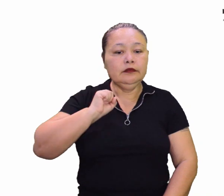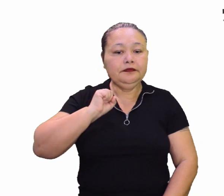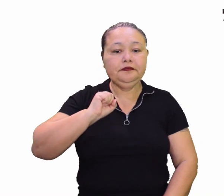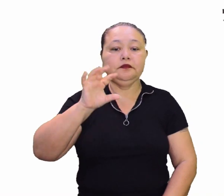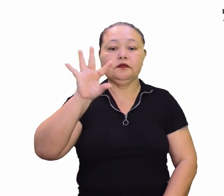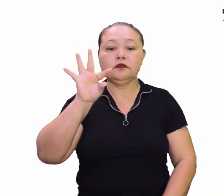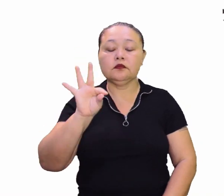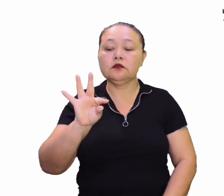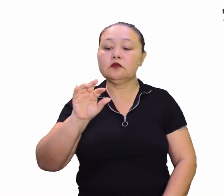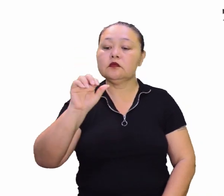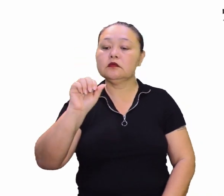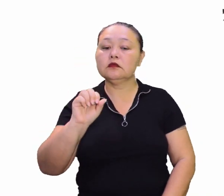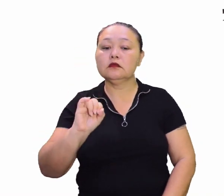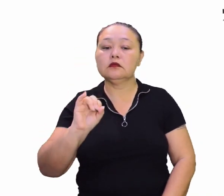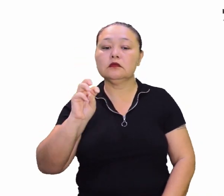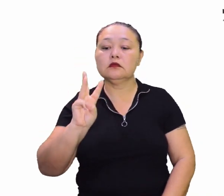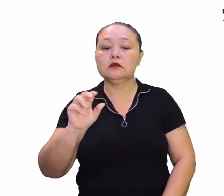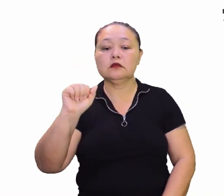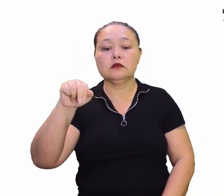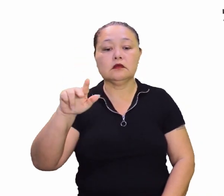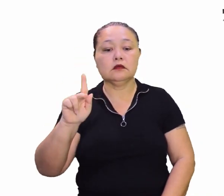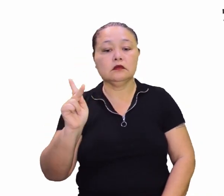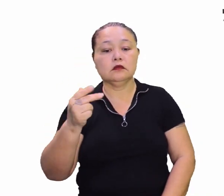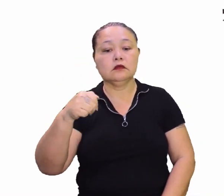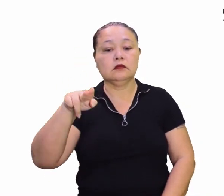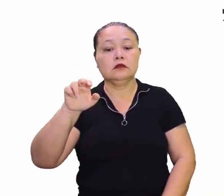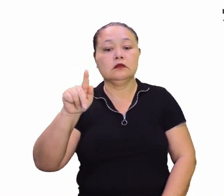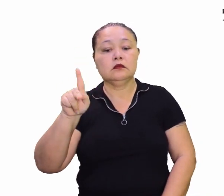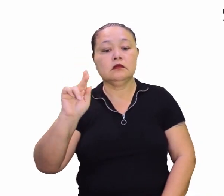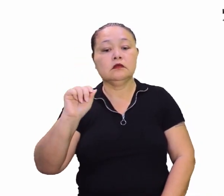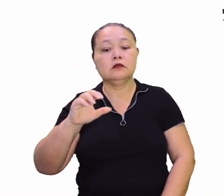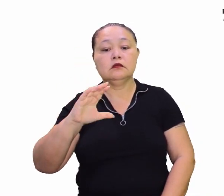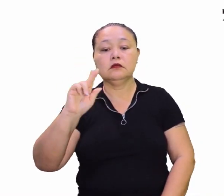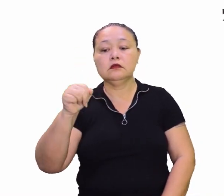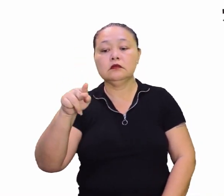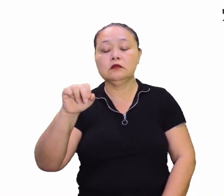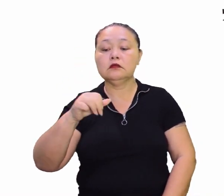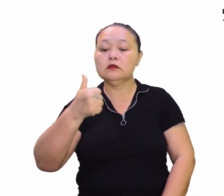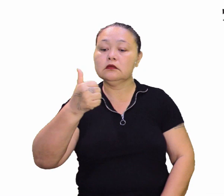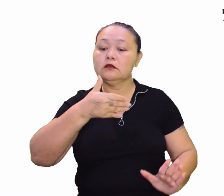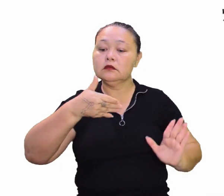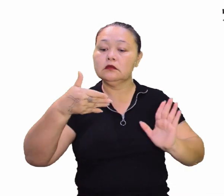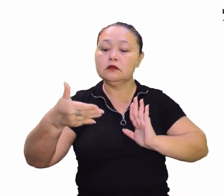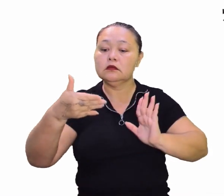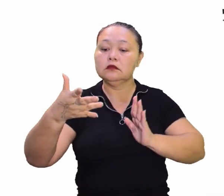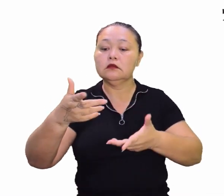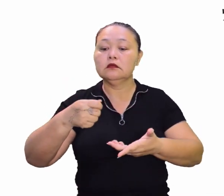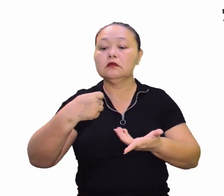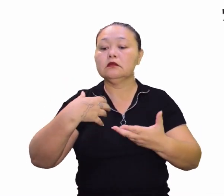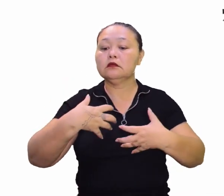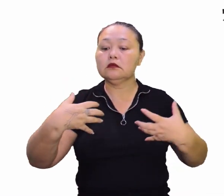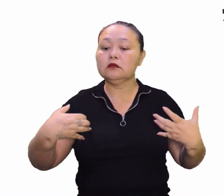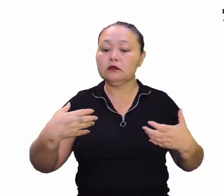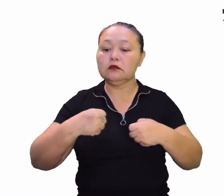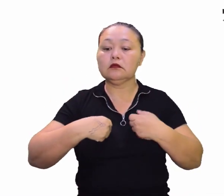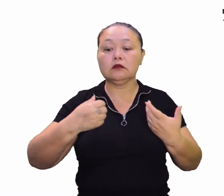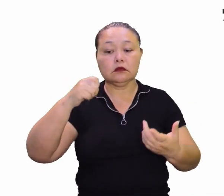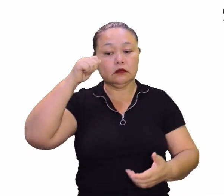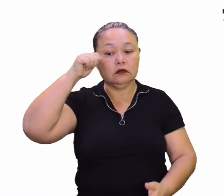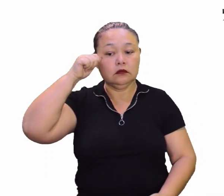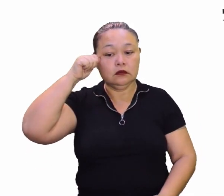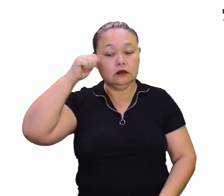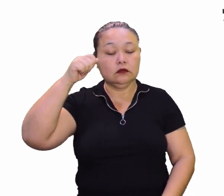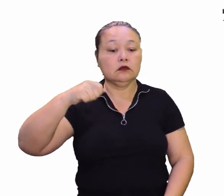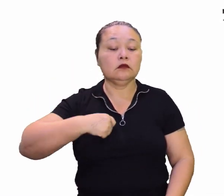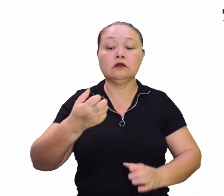Kong, Singapura, primeira geração dos tigres asiáticos, e a gente encontra aí algumas características que